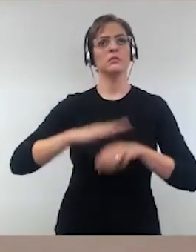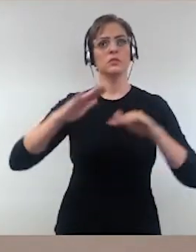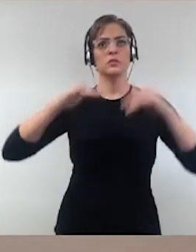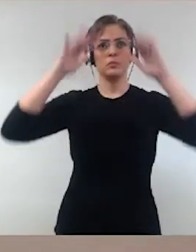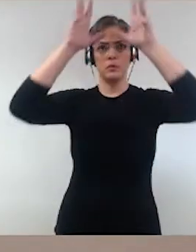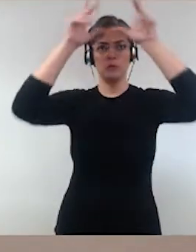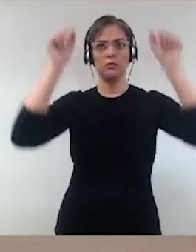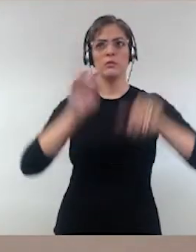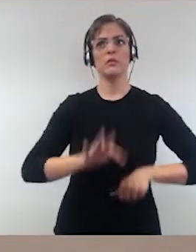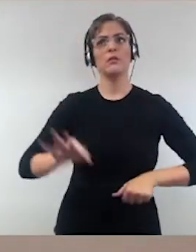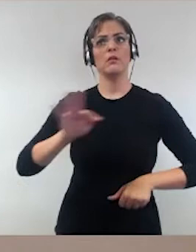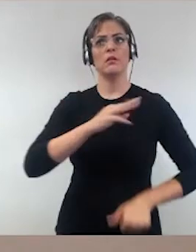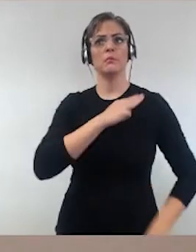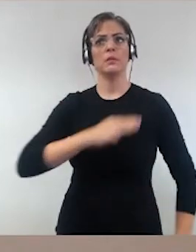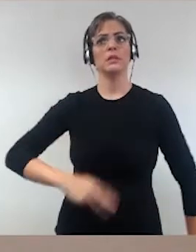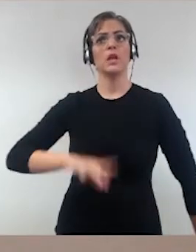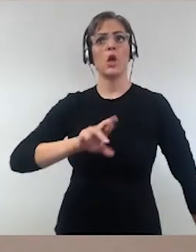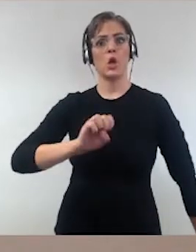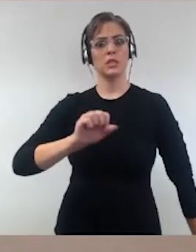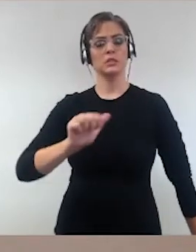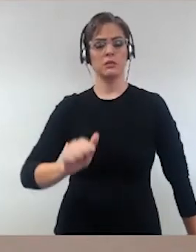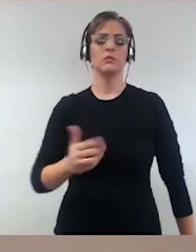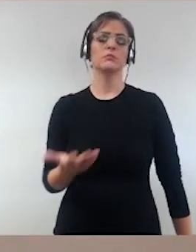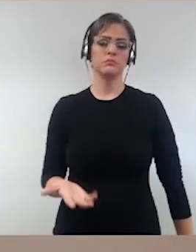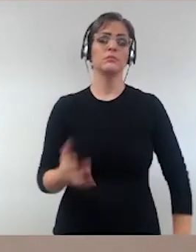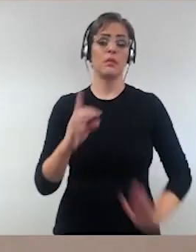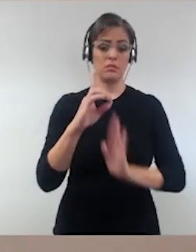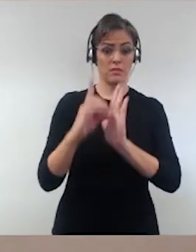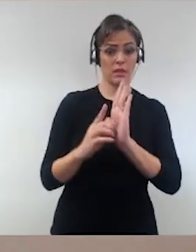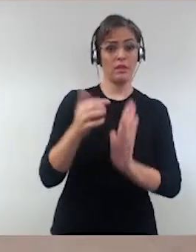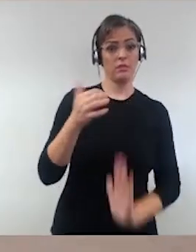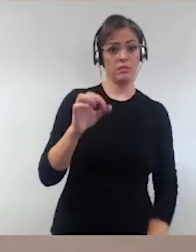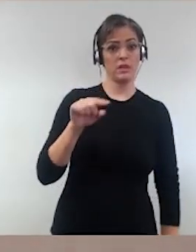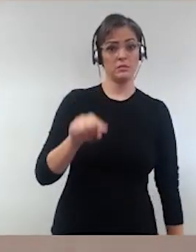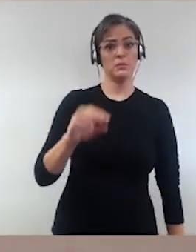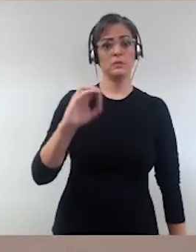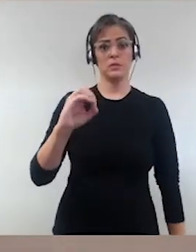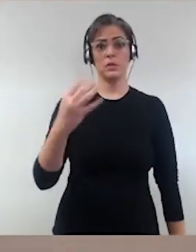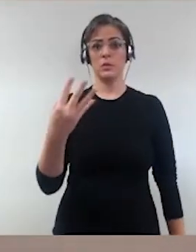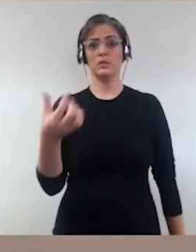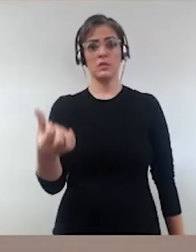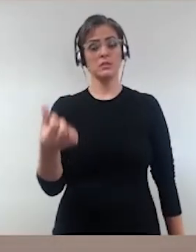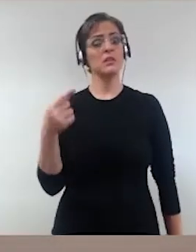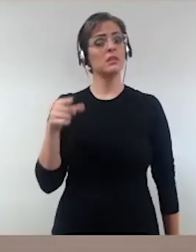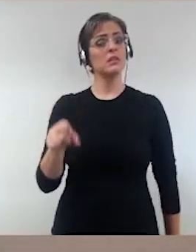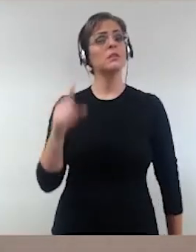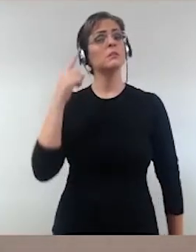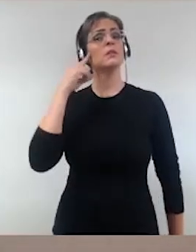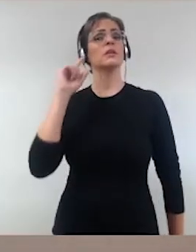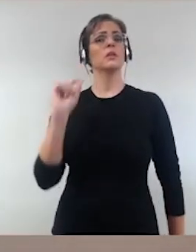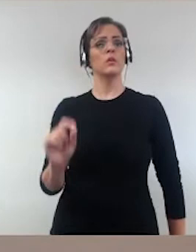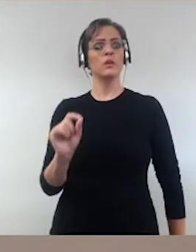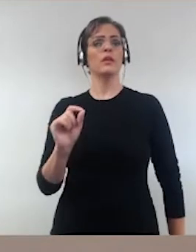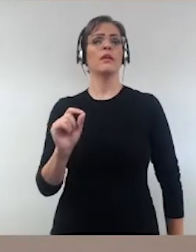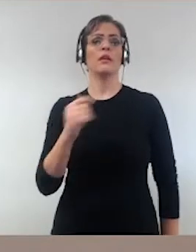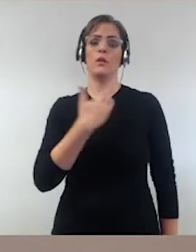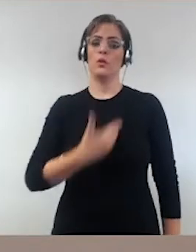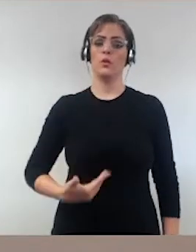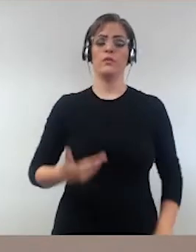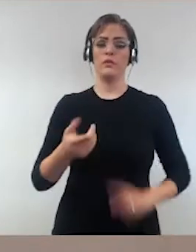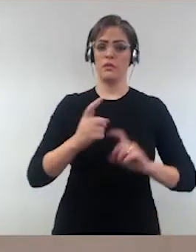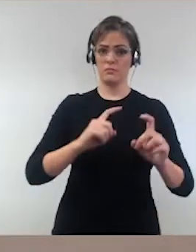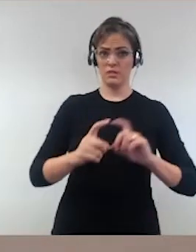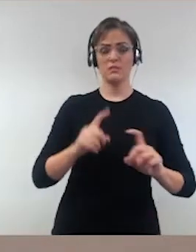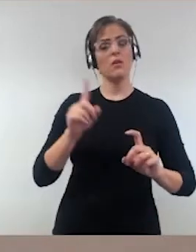da ministra Rosa Weber. Então, eu acho que o decreto 10.046, ele parte dessa ideia de que a administração ela é uma unidade,